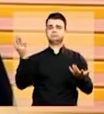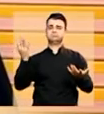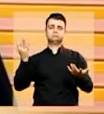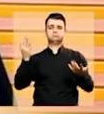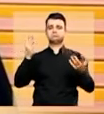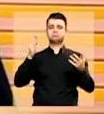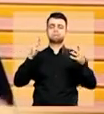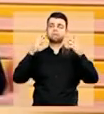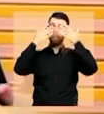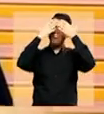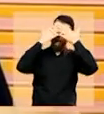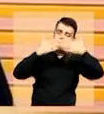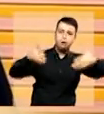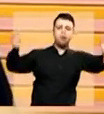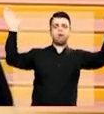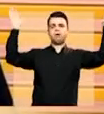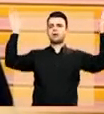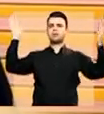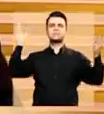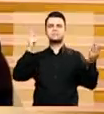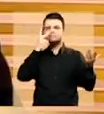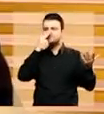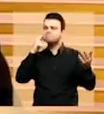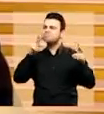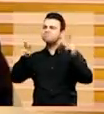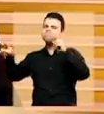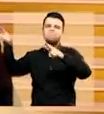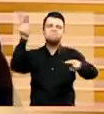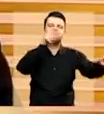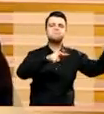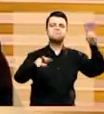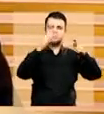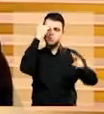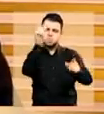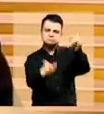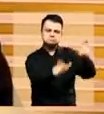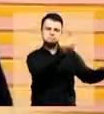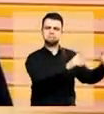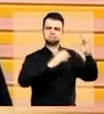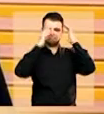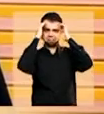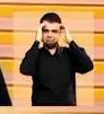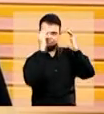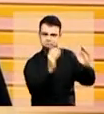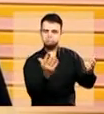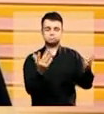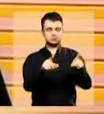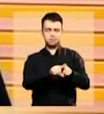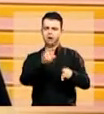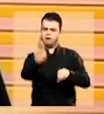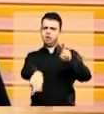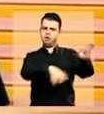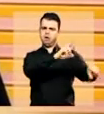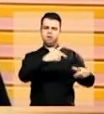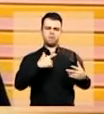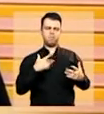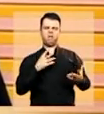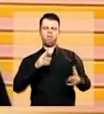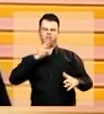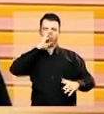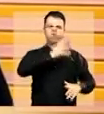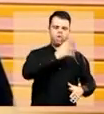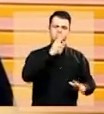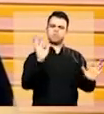de mundo muito mais bela, né? De respeito ao próximo, de respeito às diferenças, né? Porque quando a gente